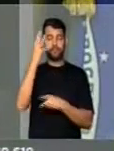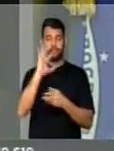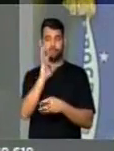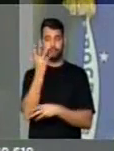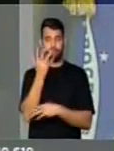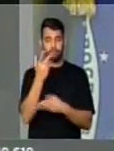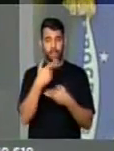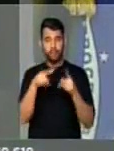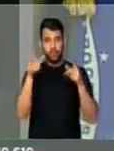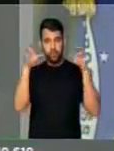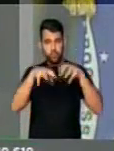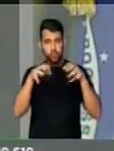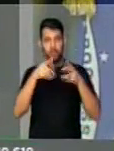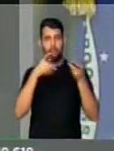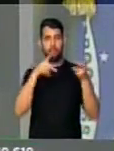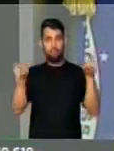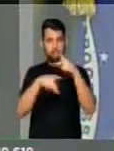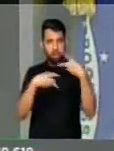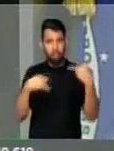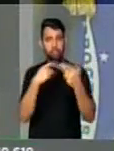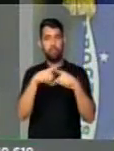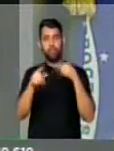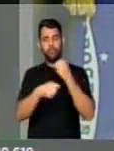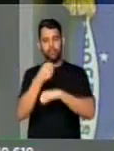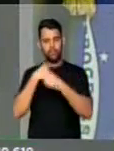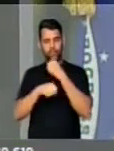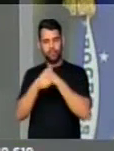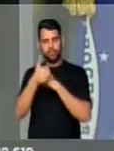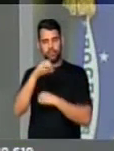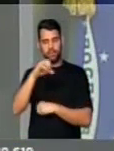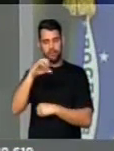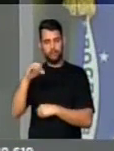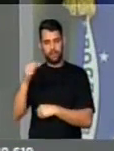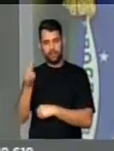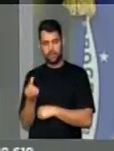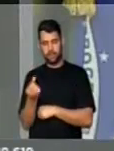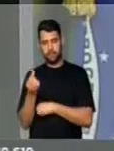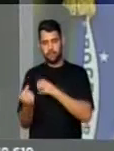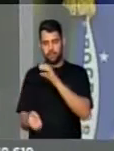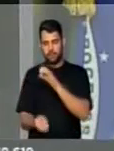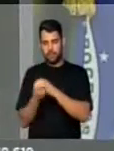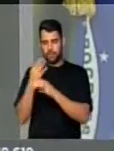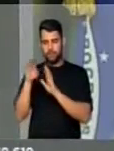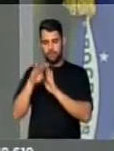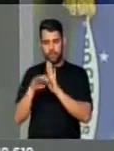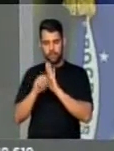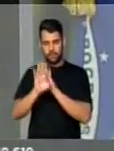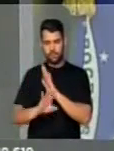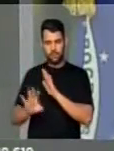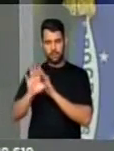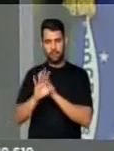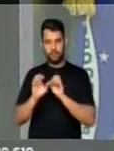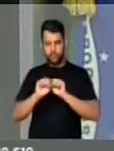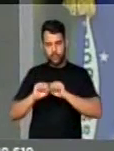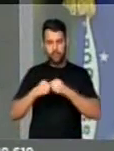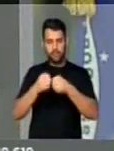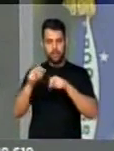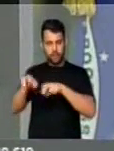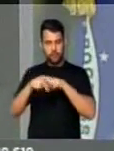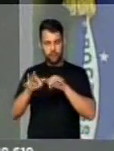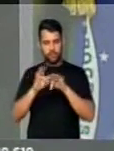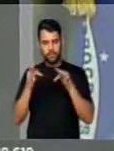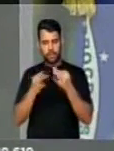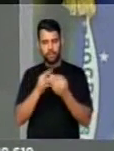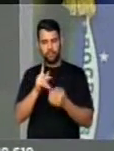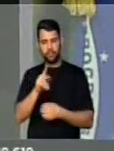toda essa importância, somente no ano de 1996, com a criação do Programa Nacional de Fortalecimento da Agricultura